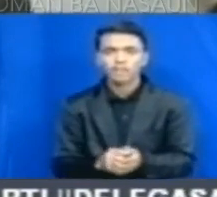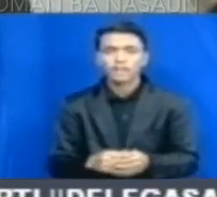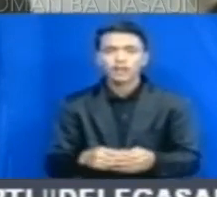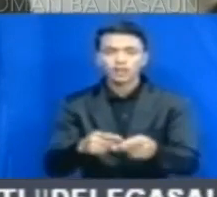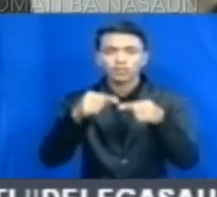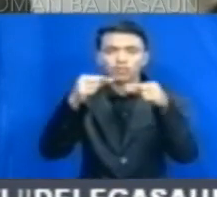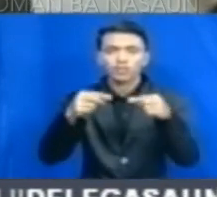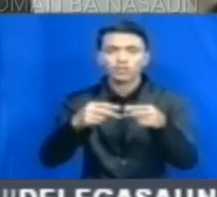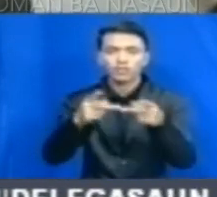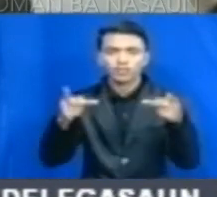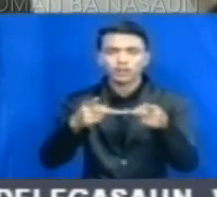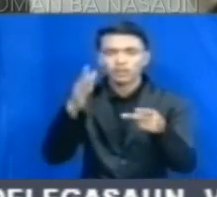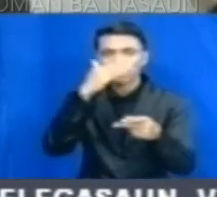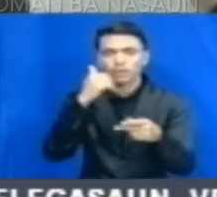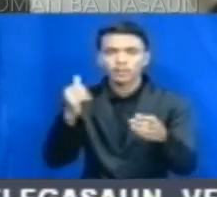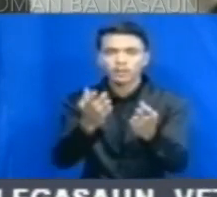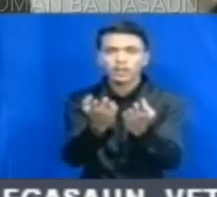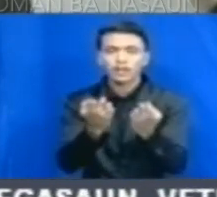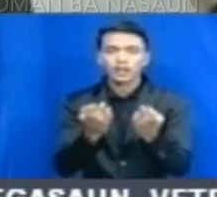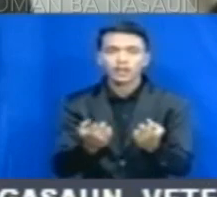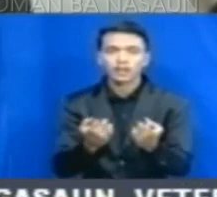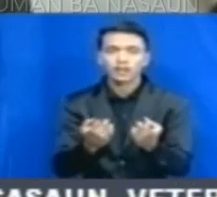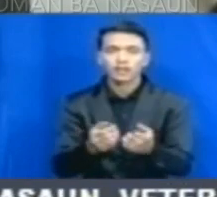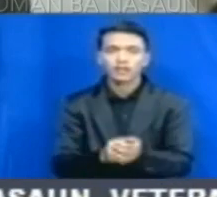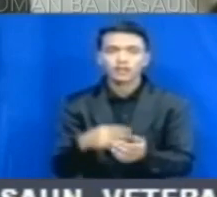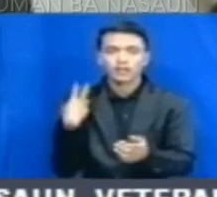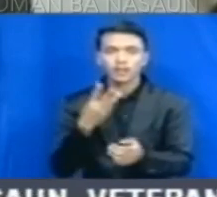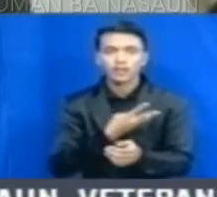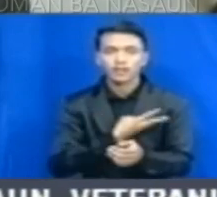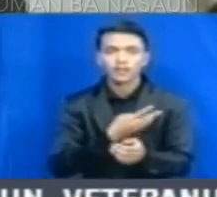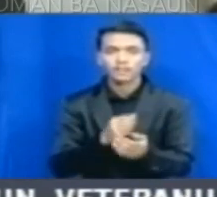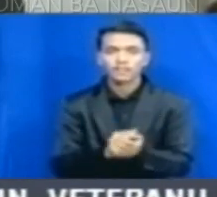nerasi ita hakarak kita projeta na ba